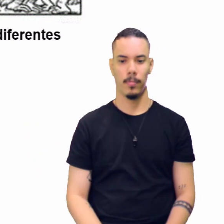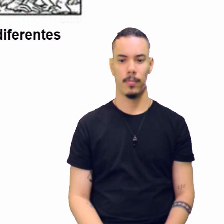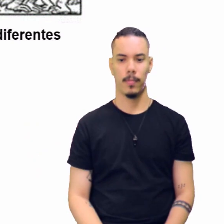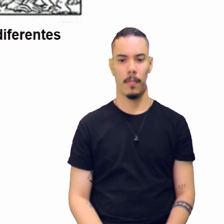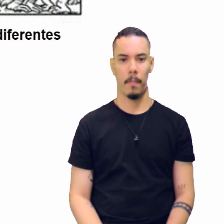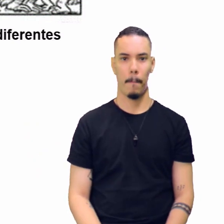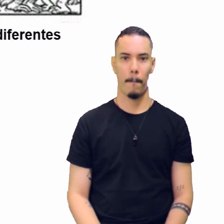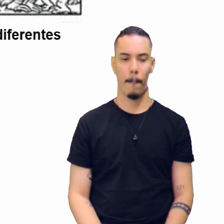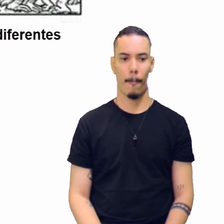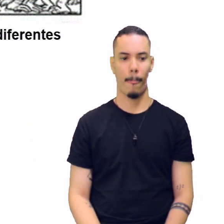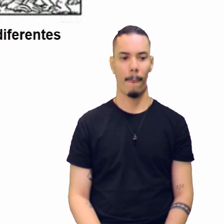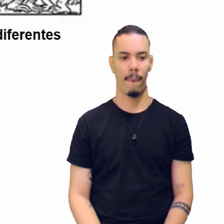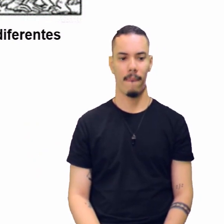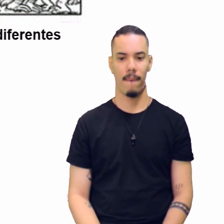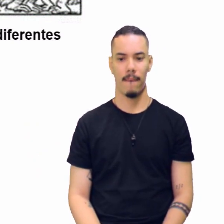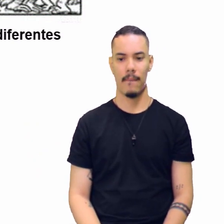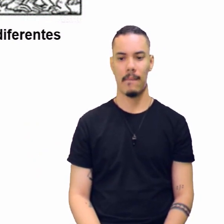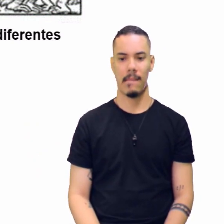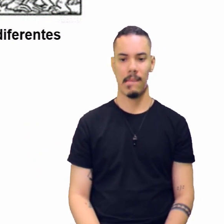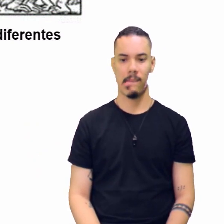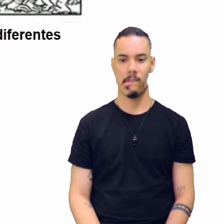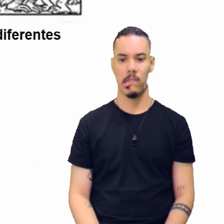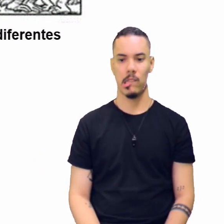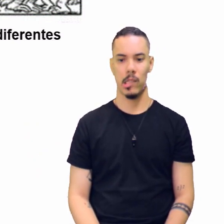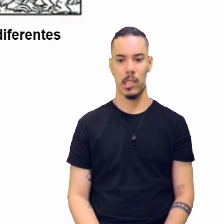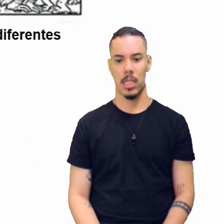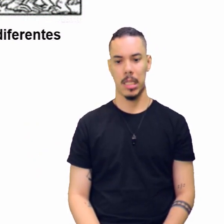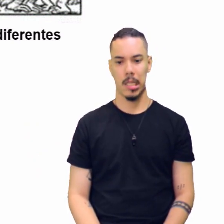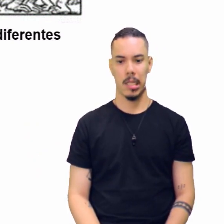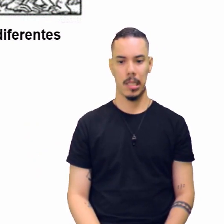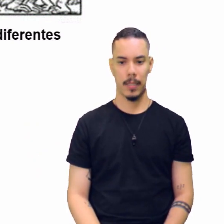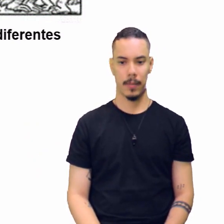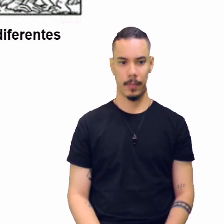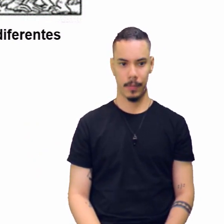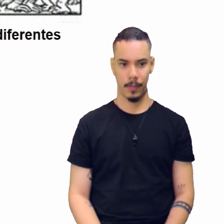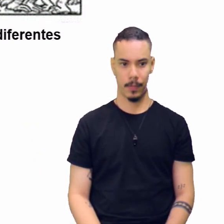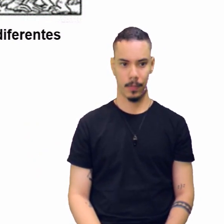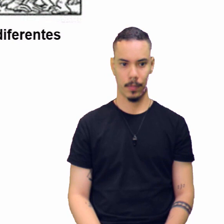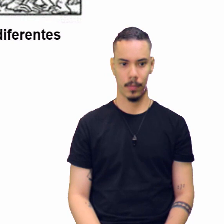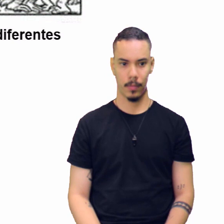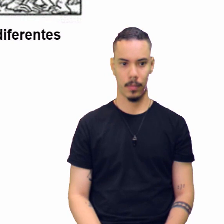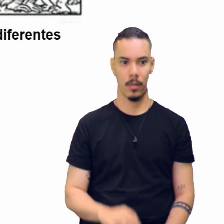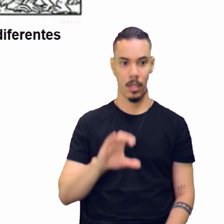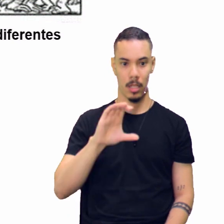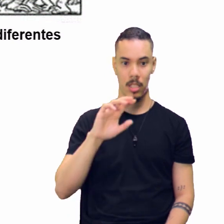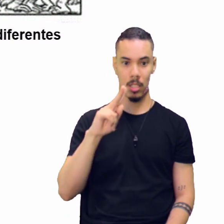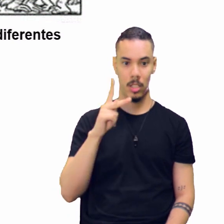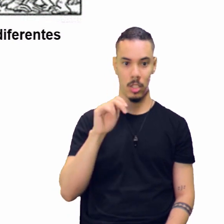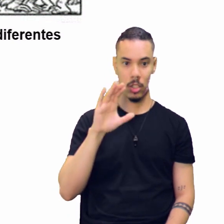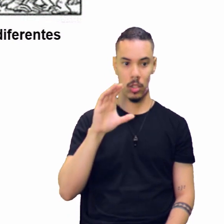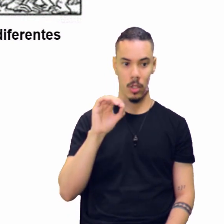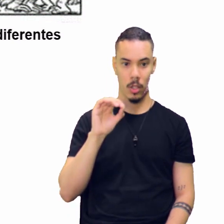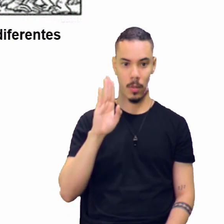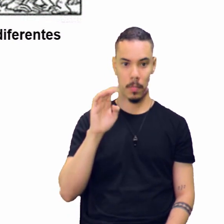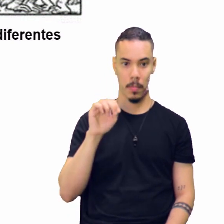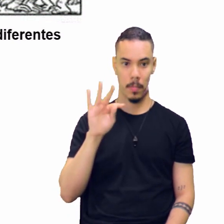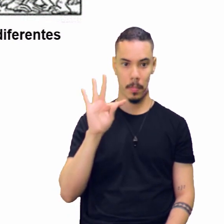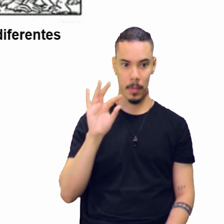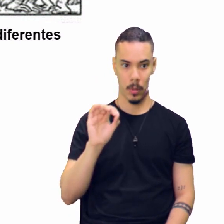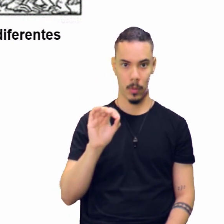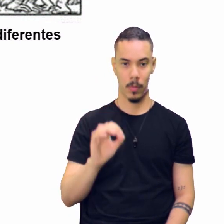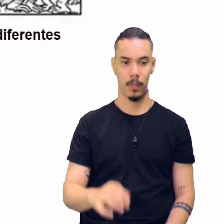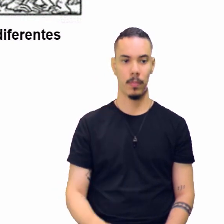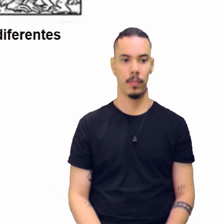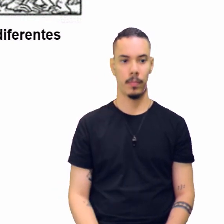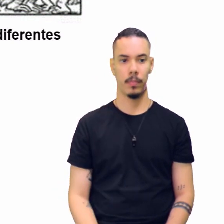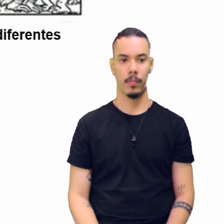esse... Ah, aqui eu tenho, né, o Chico Bento e um lenhador.